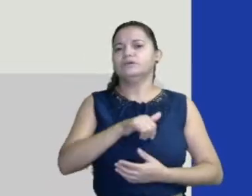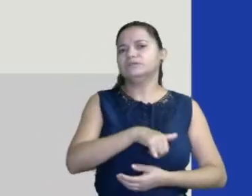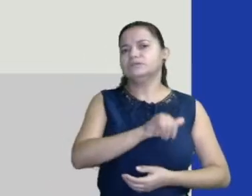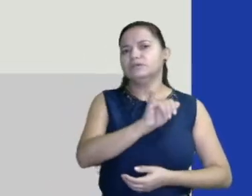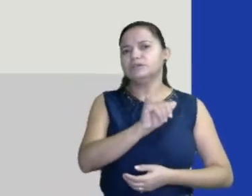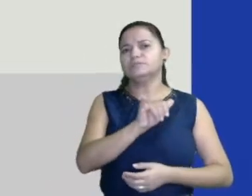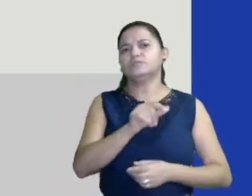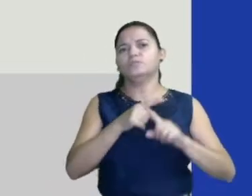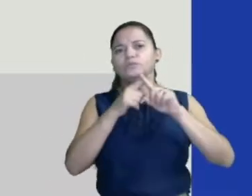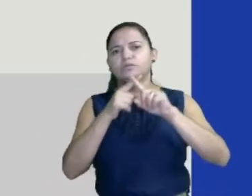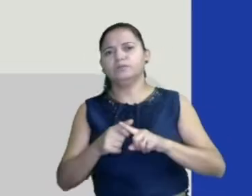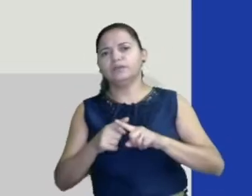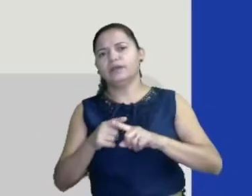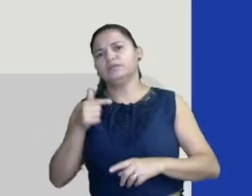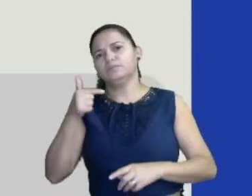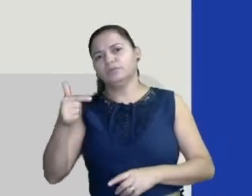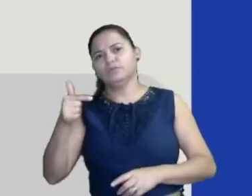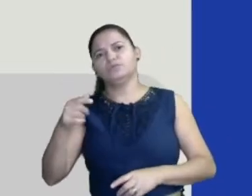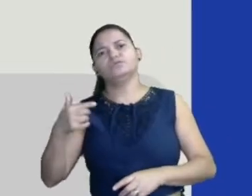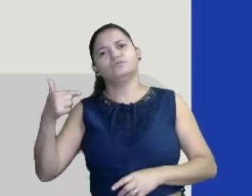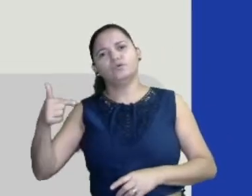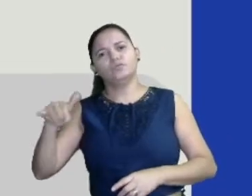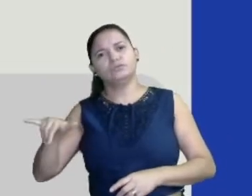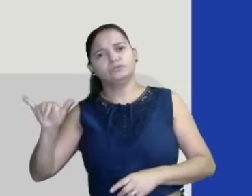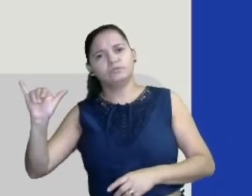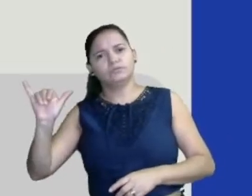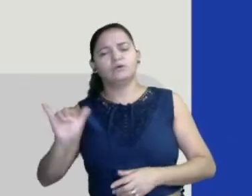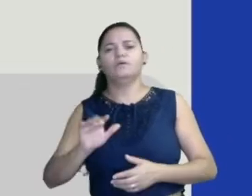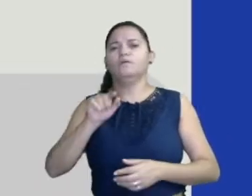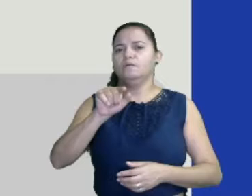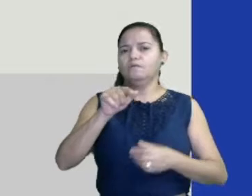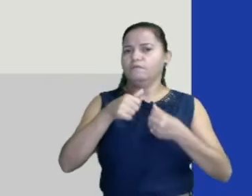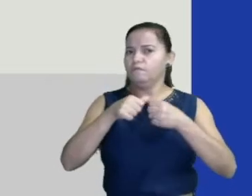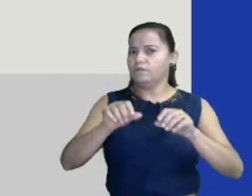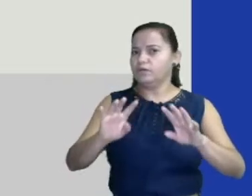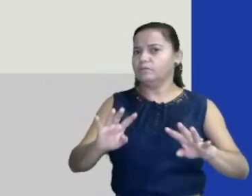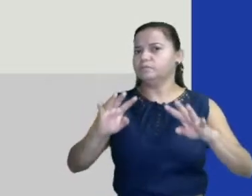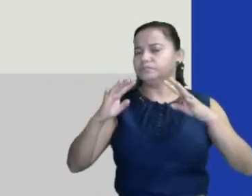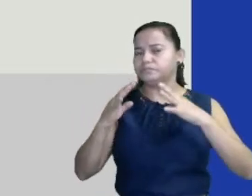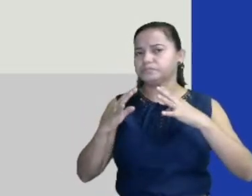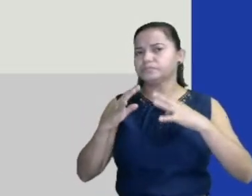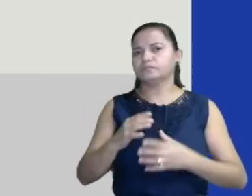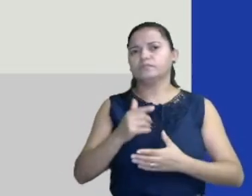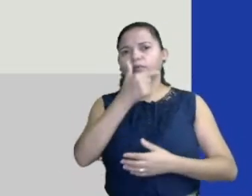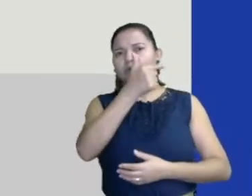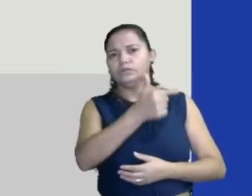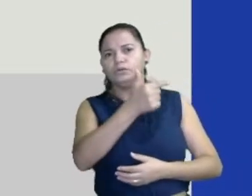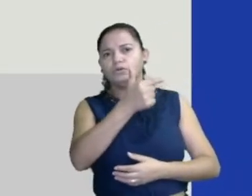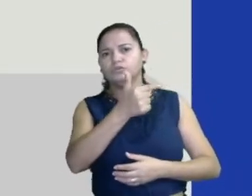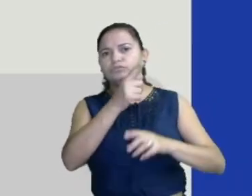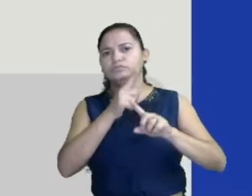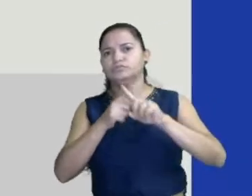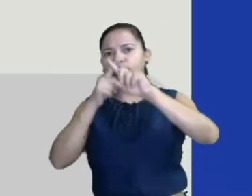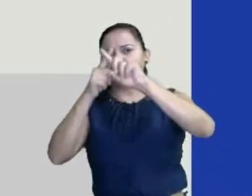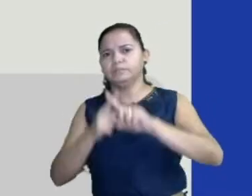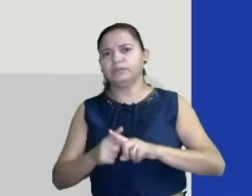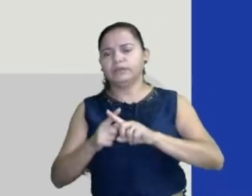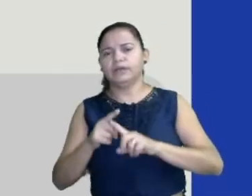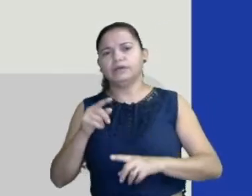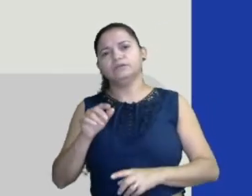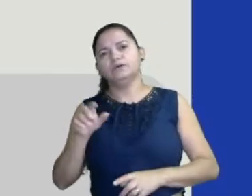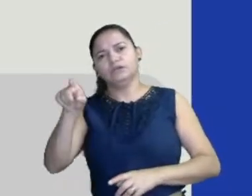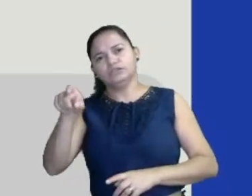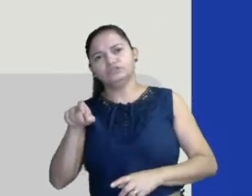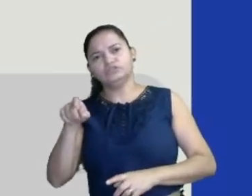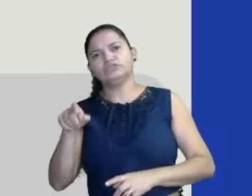2 teremos 2Y Beleza então se liga aí 12 multiplicada Assis 2x isso é